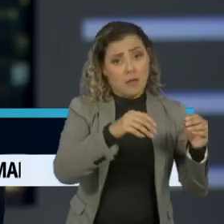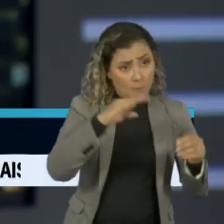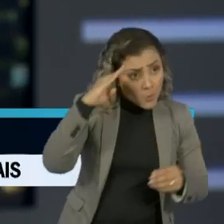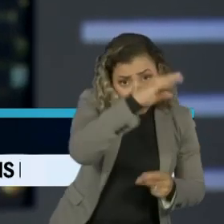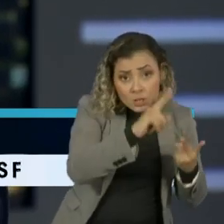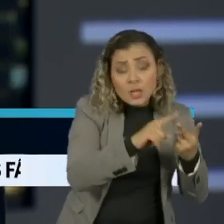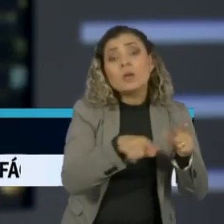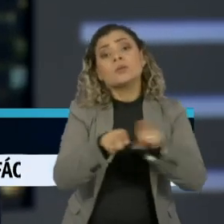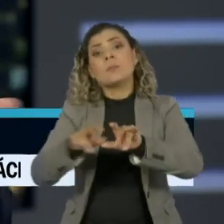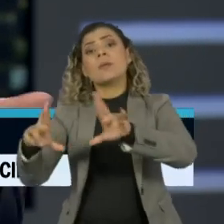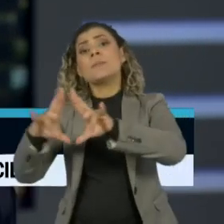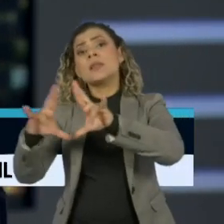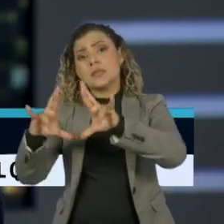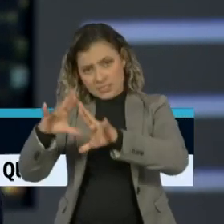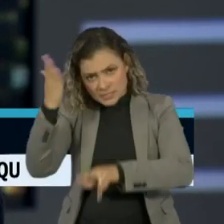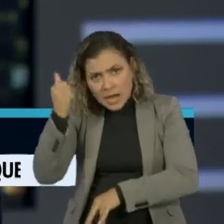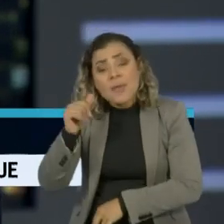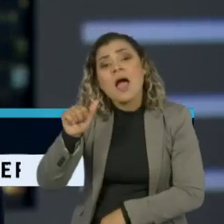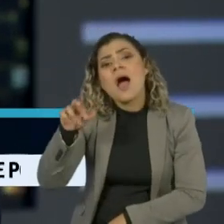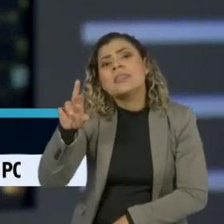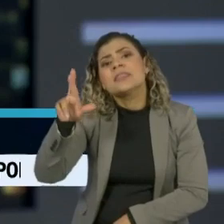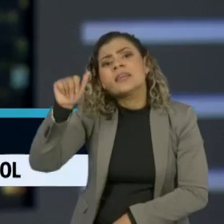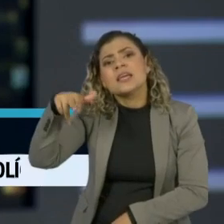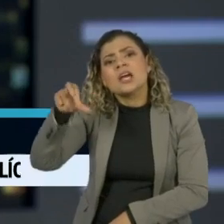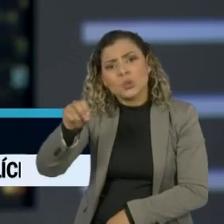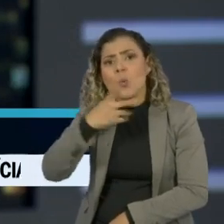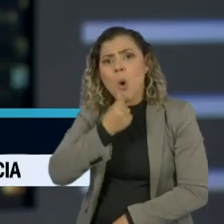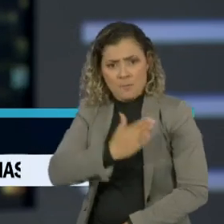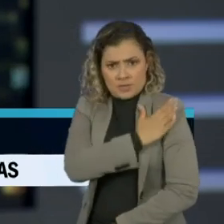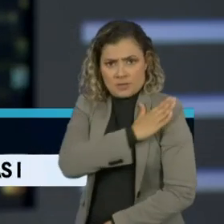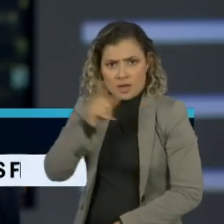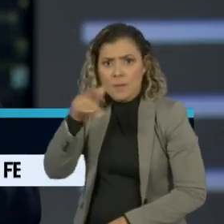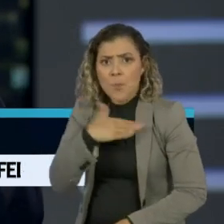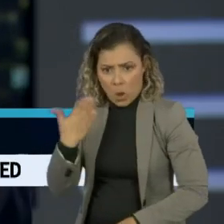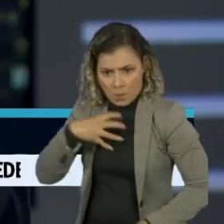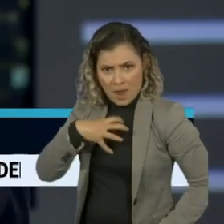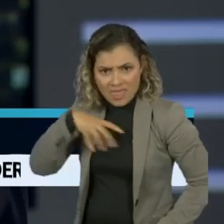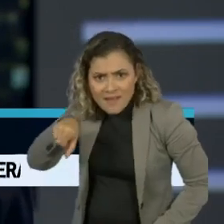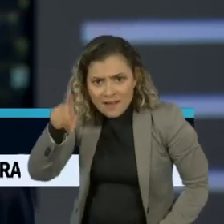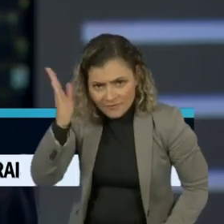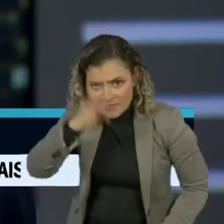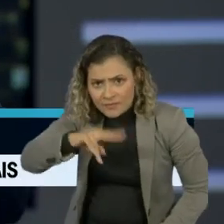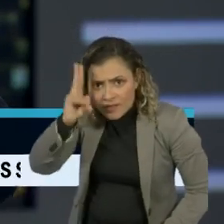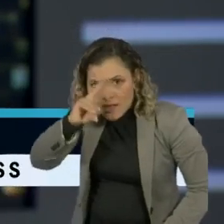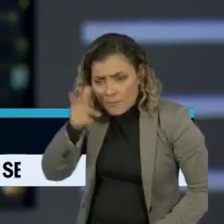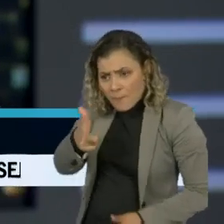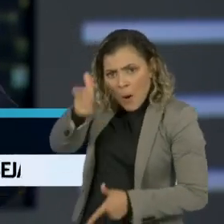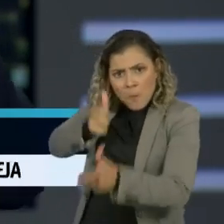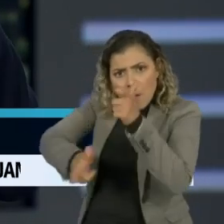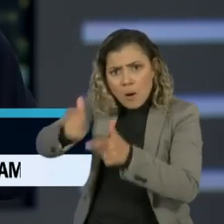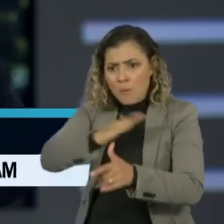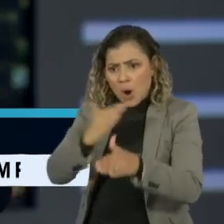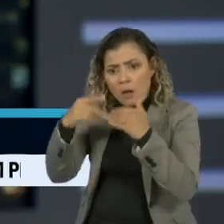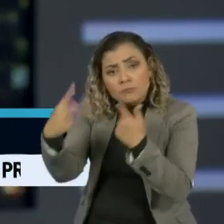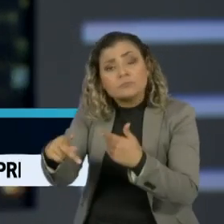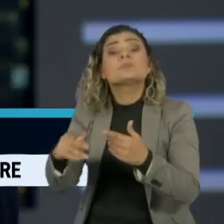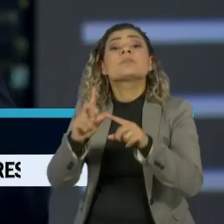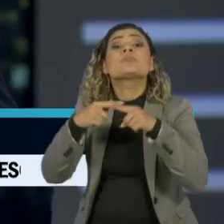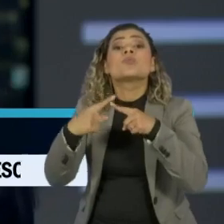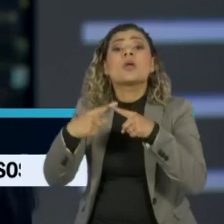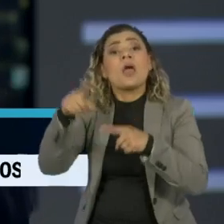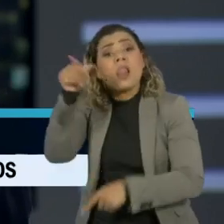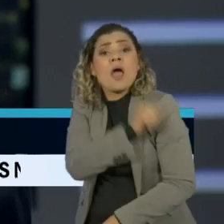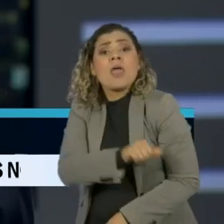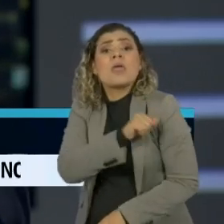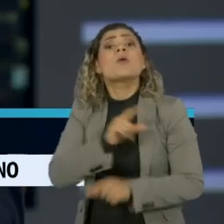né? Adriano, por exemplo, aquele que morreu na Bahia, o capitão, ele recebeu a mais importante comenda do Rio de Janeiro, a